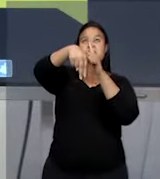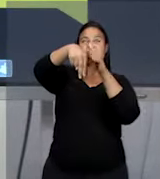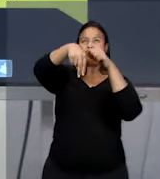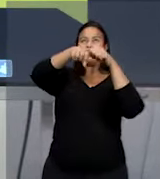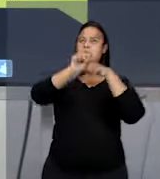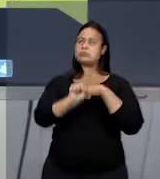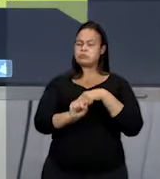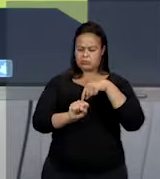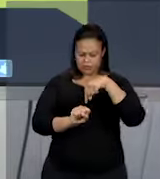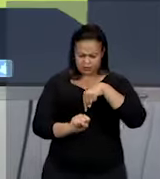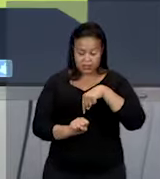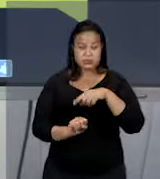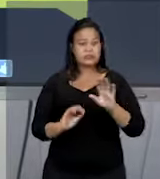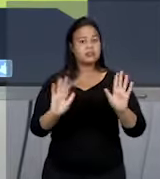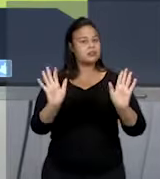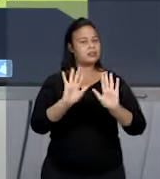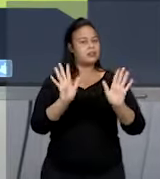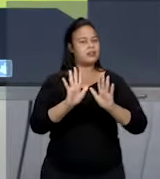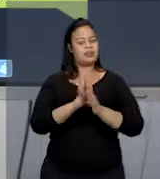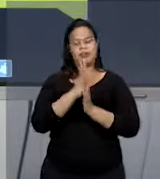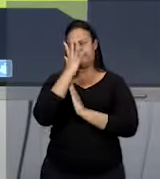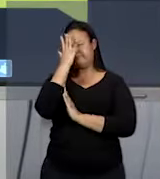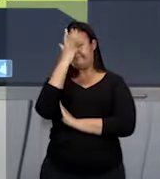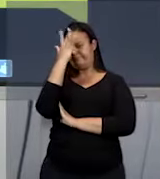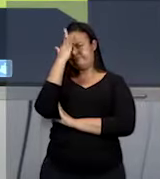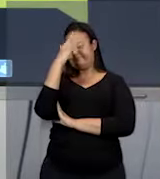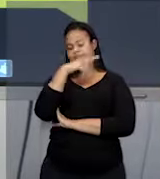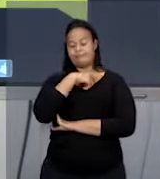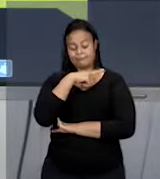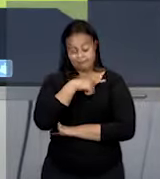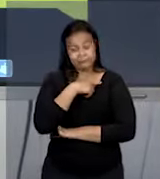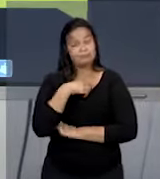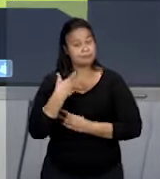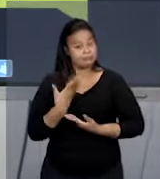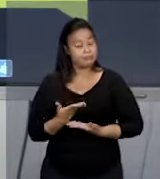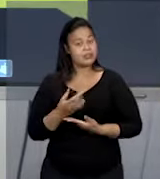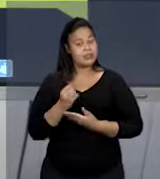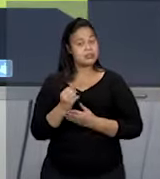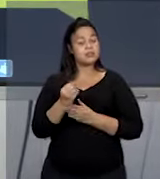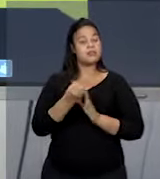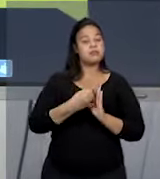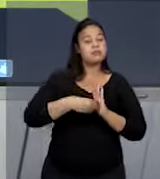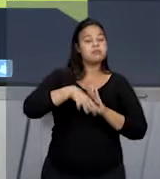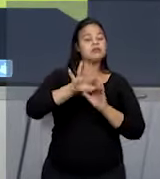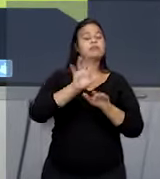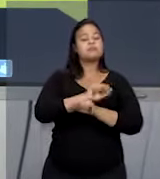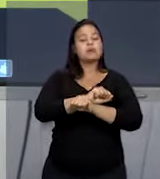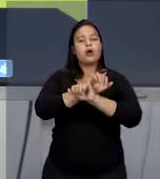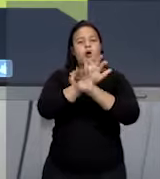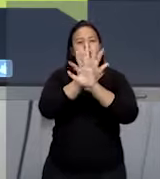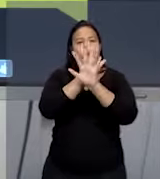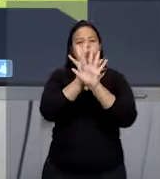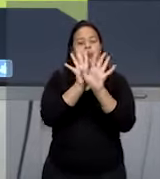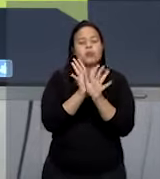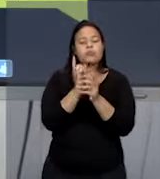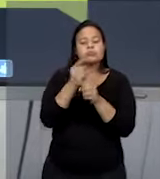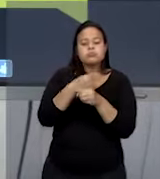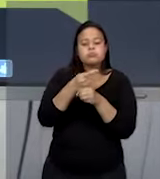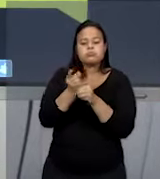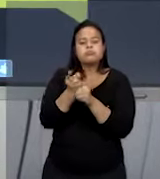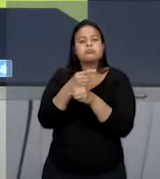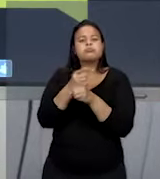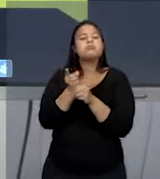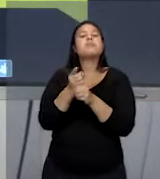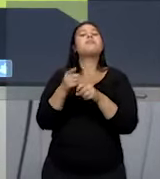para baixo. Isso é uma ilusão que você tem quando nós colocamos a Rosa dos Ventos no quadro ou em